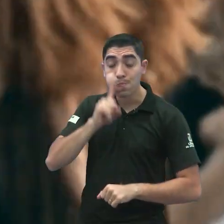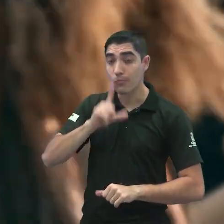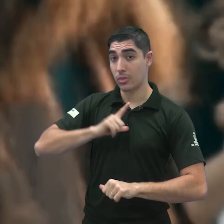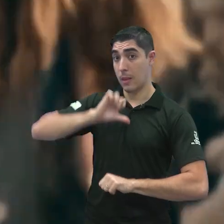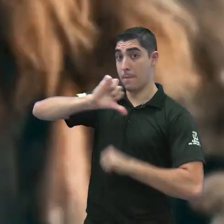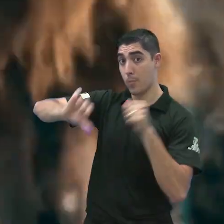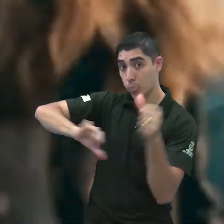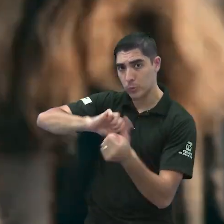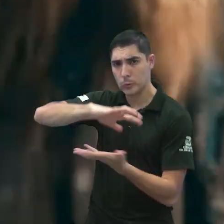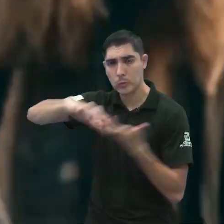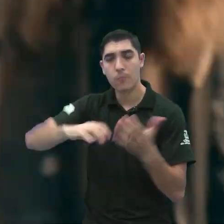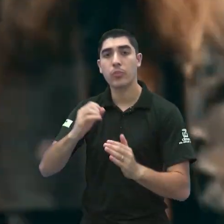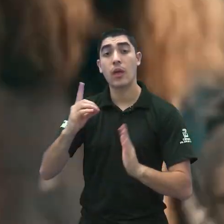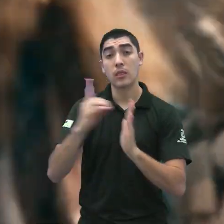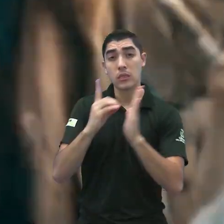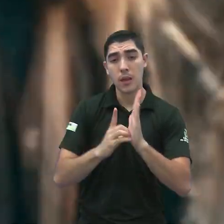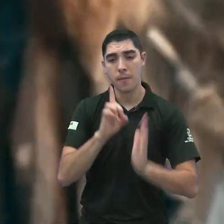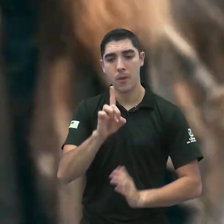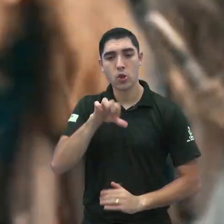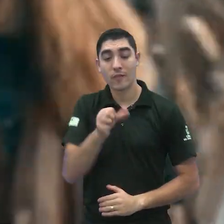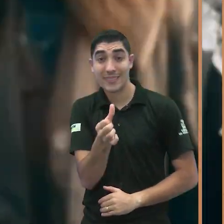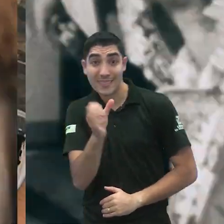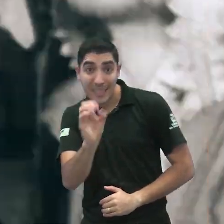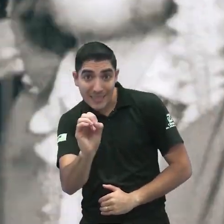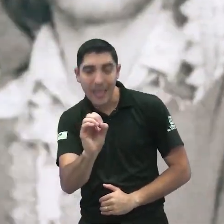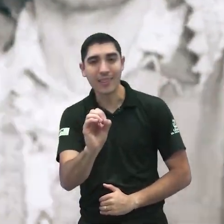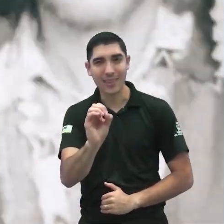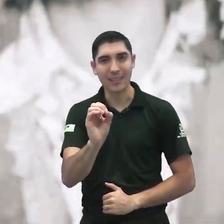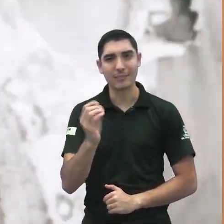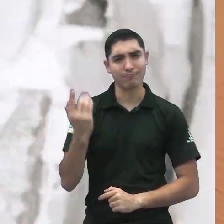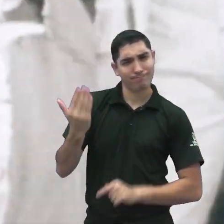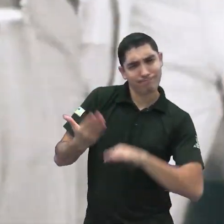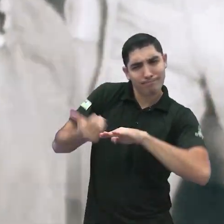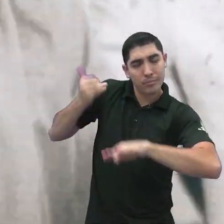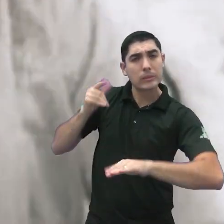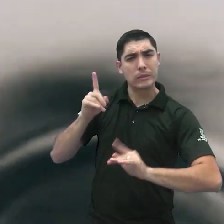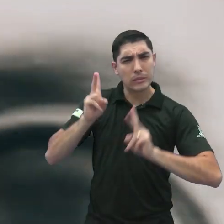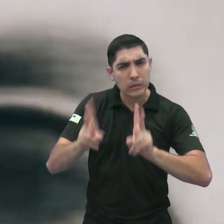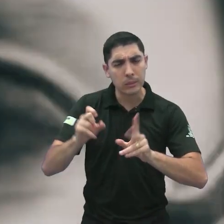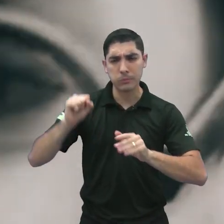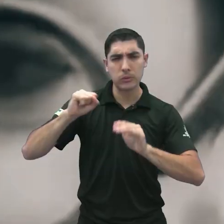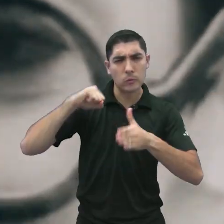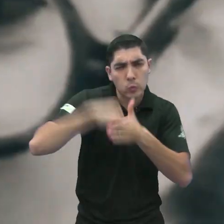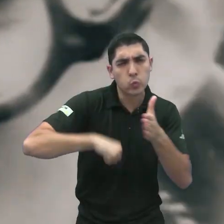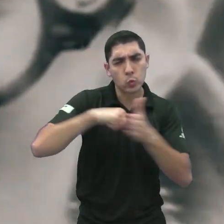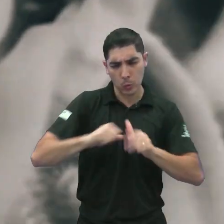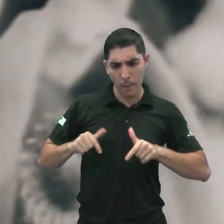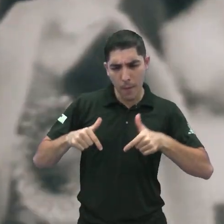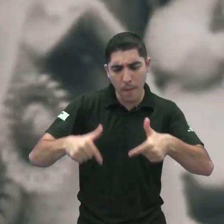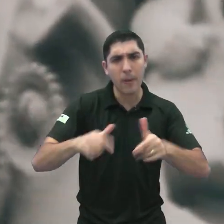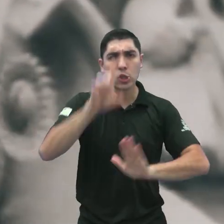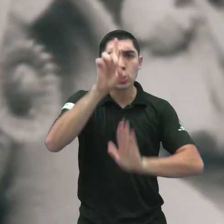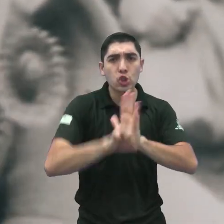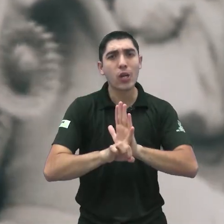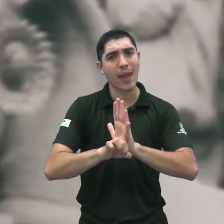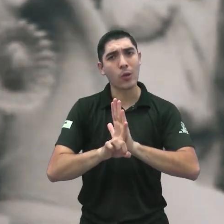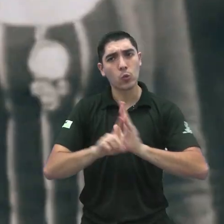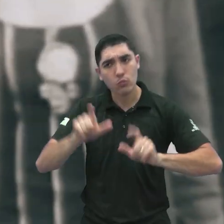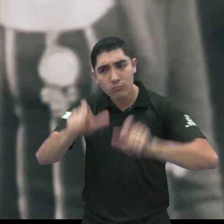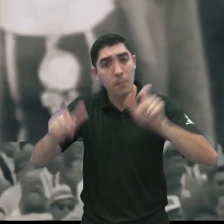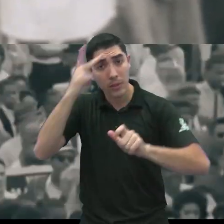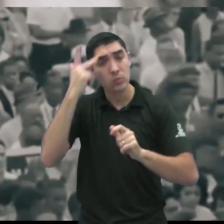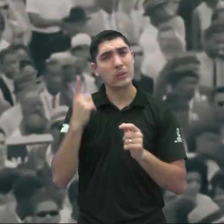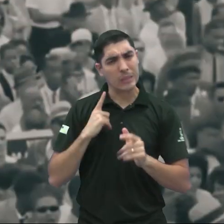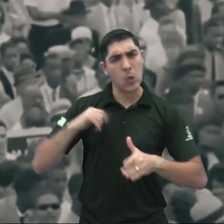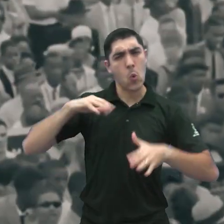A década de 1960 foi marcada pela luta por mais direitos civis, com milhões de pessoas protestando contra